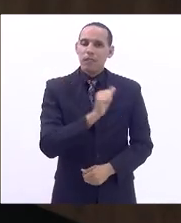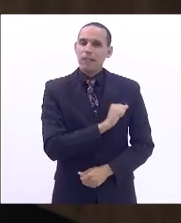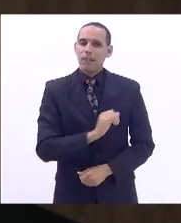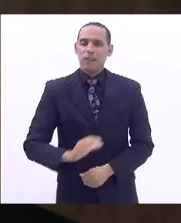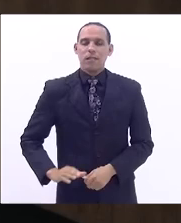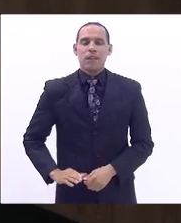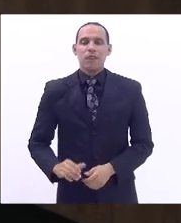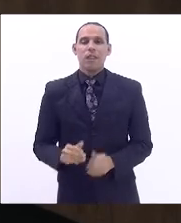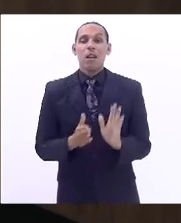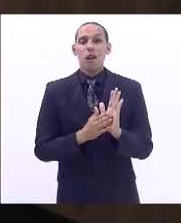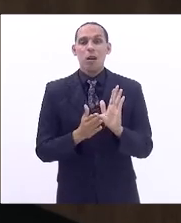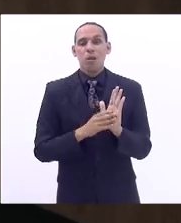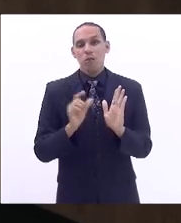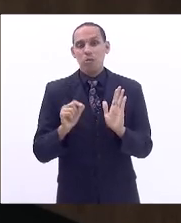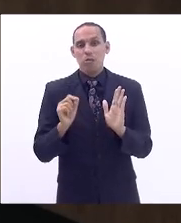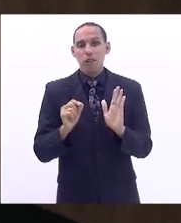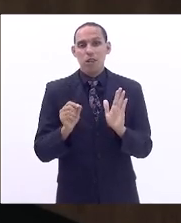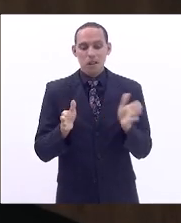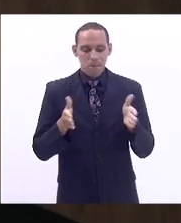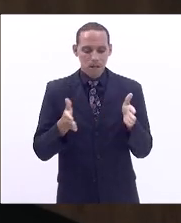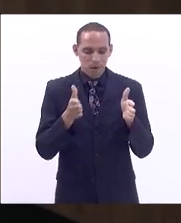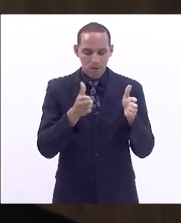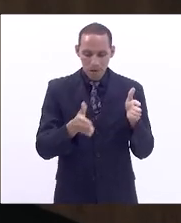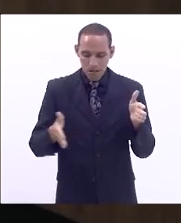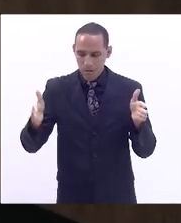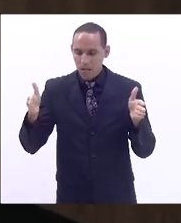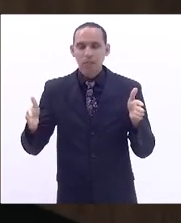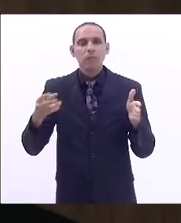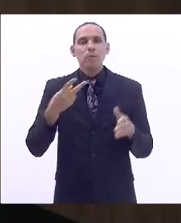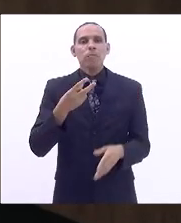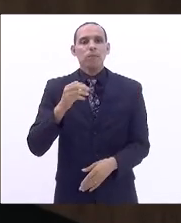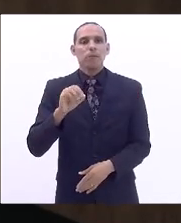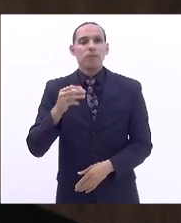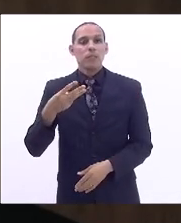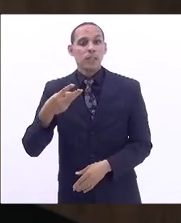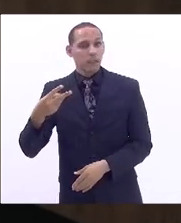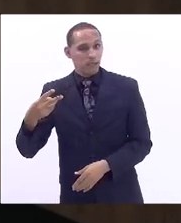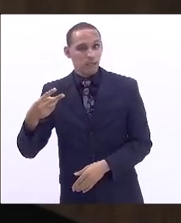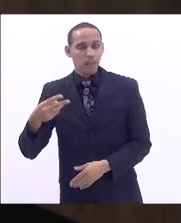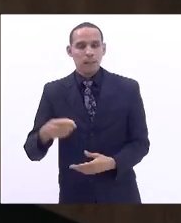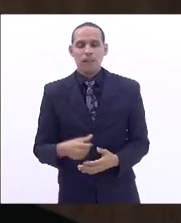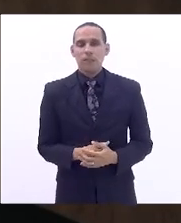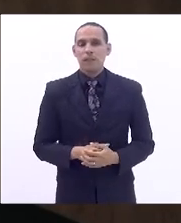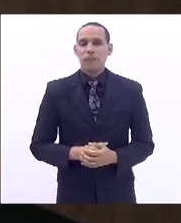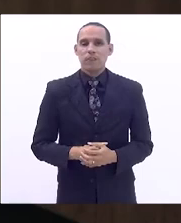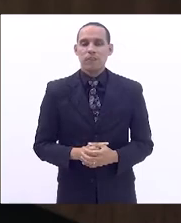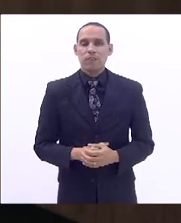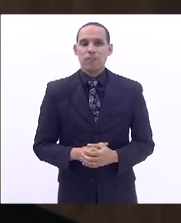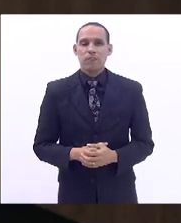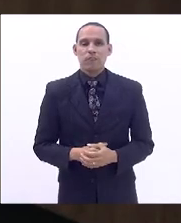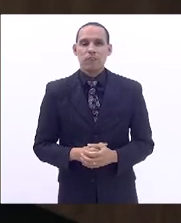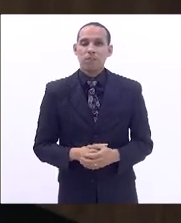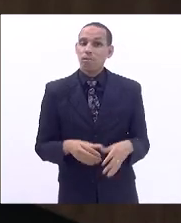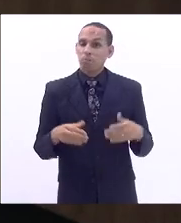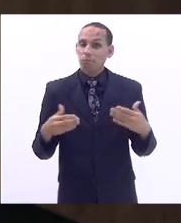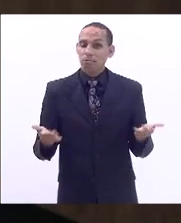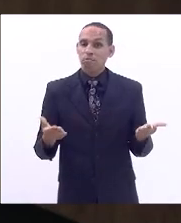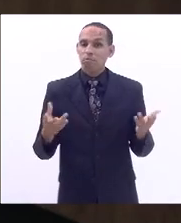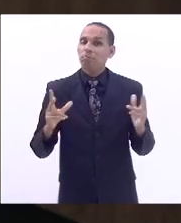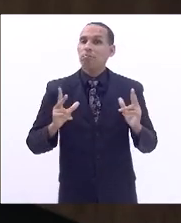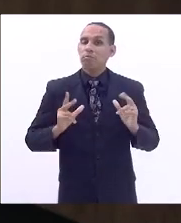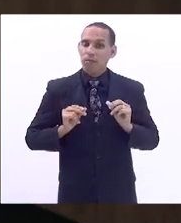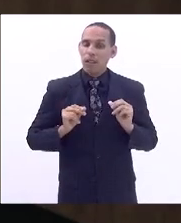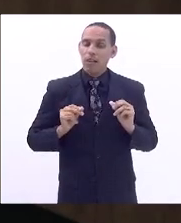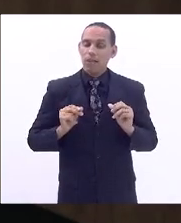excelência é para prorrogar até 2032 então no